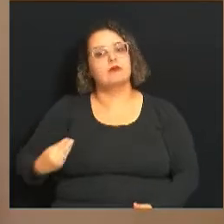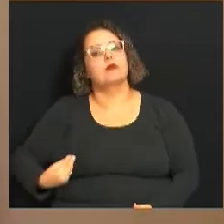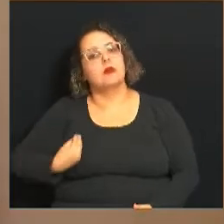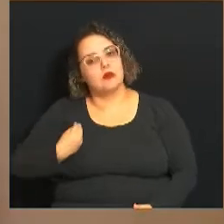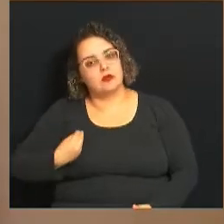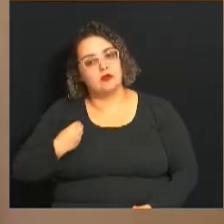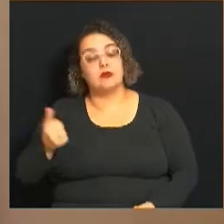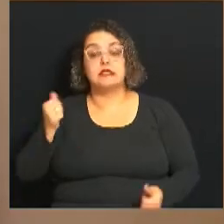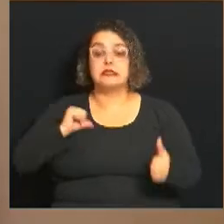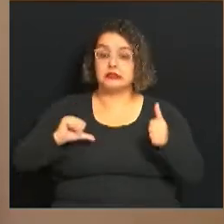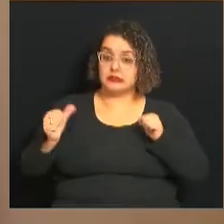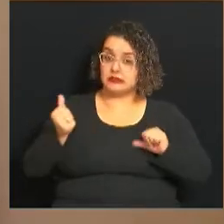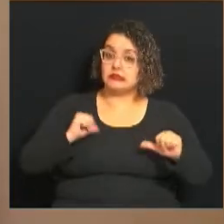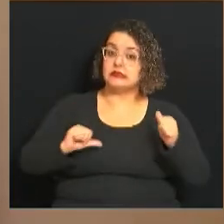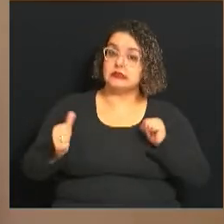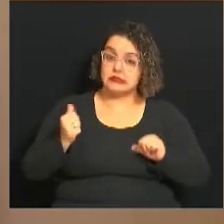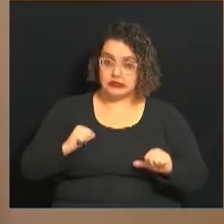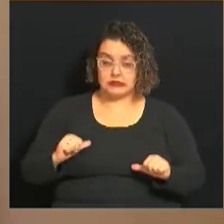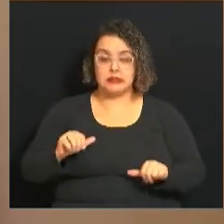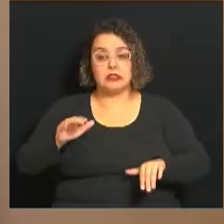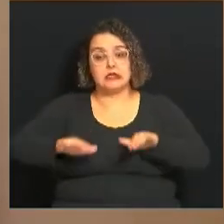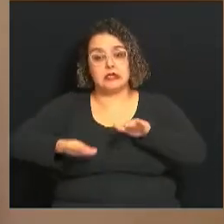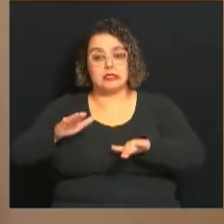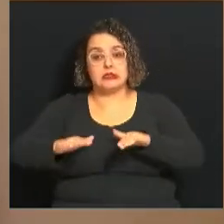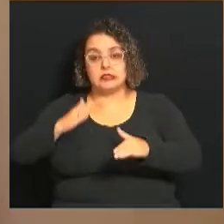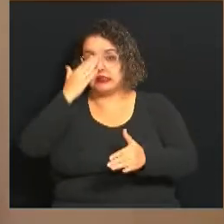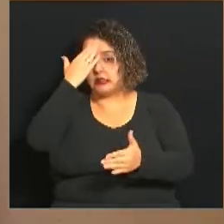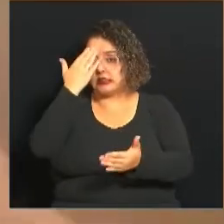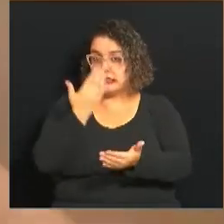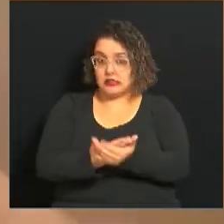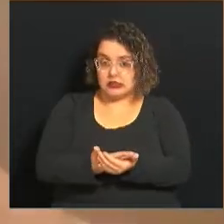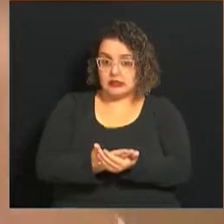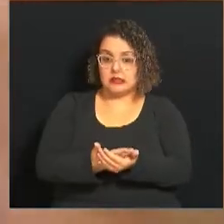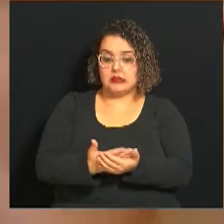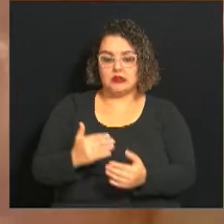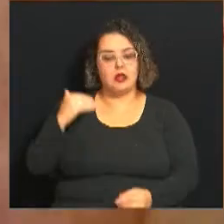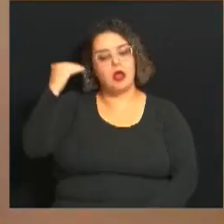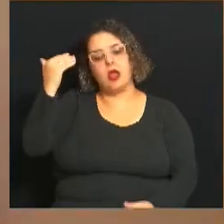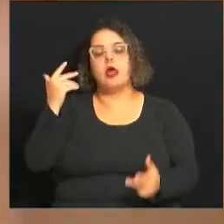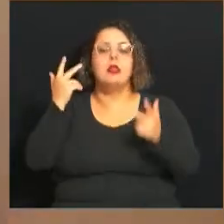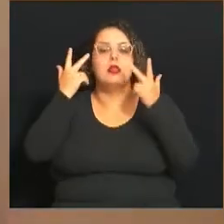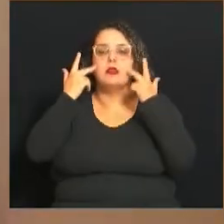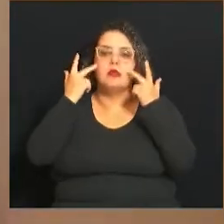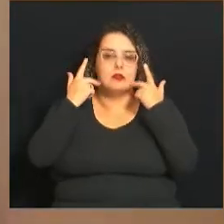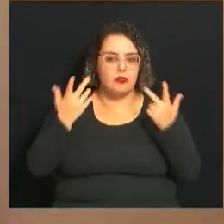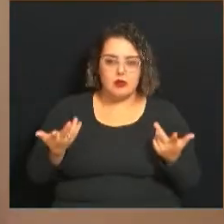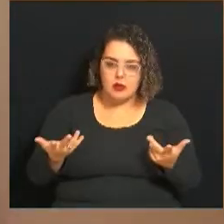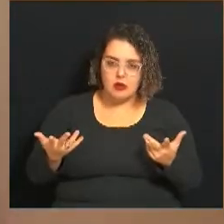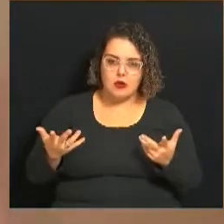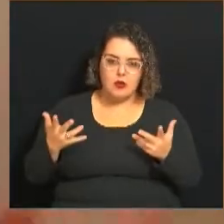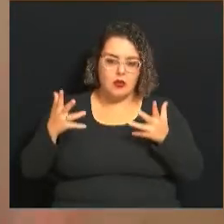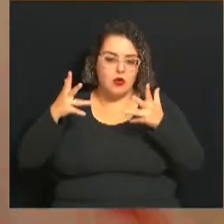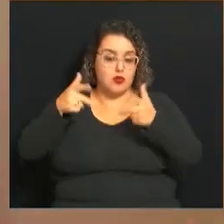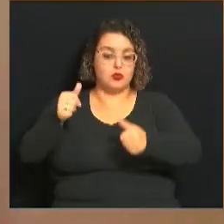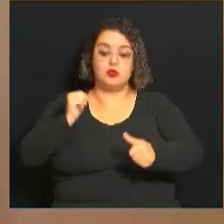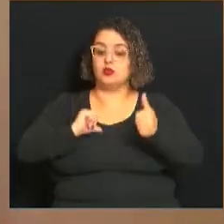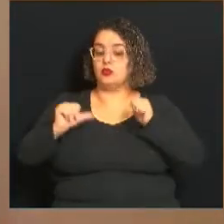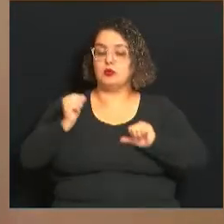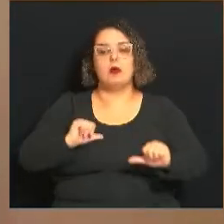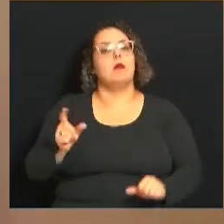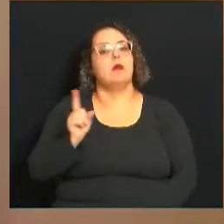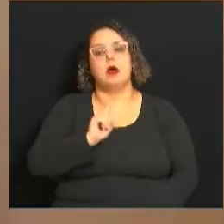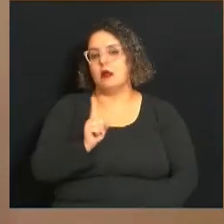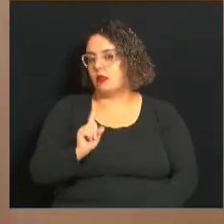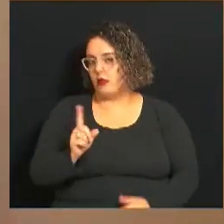ansiedade. E às vezes a gente acredita, né, como adulto, é natural, porque todo mundo é ansioso, mas não é